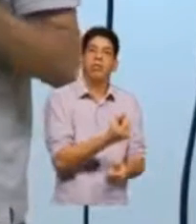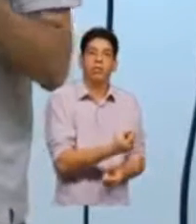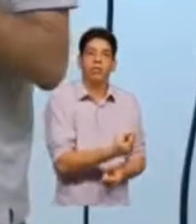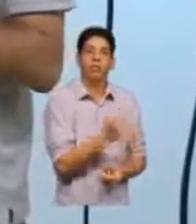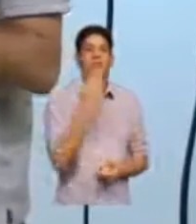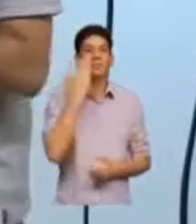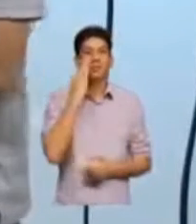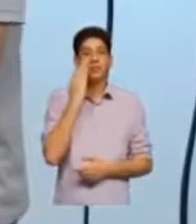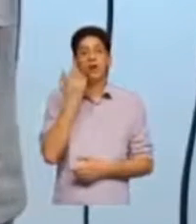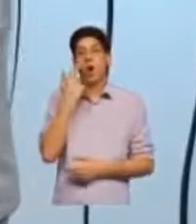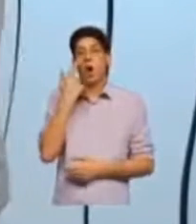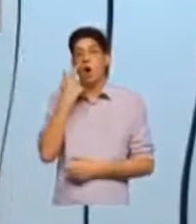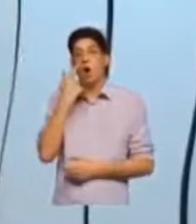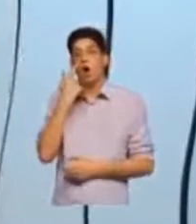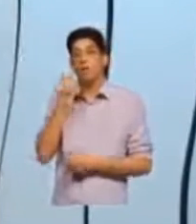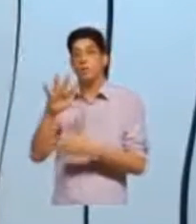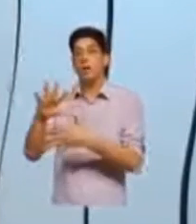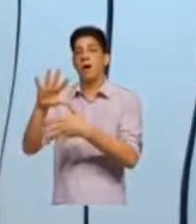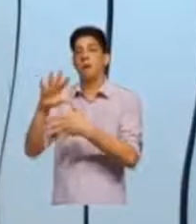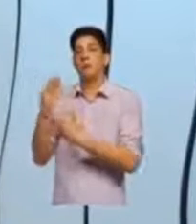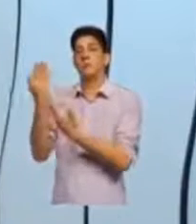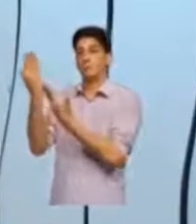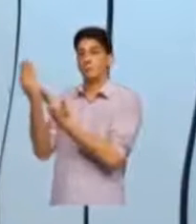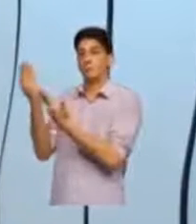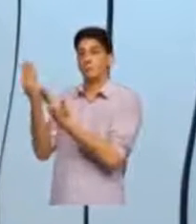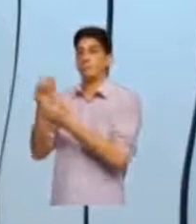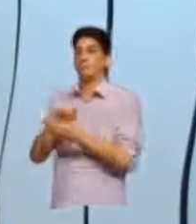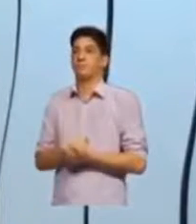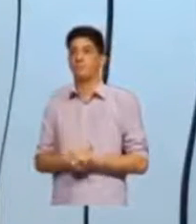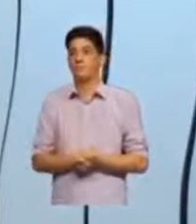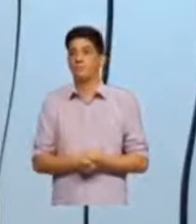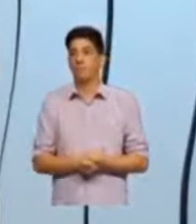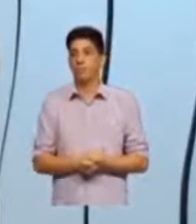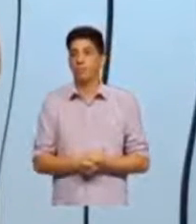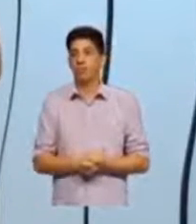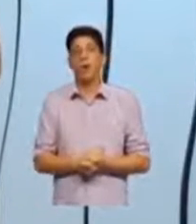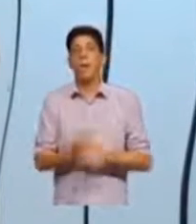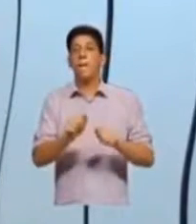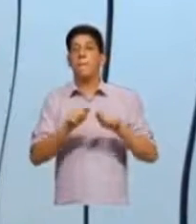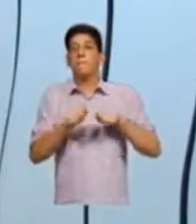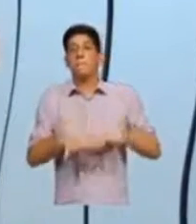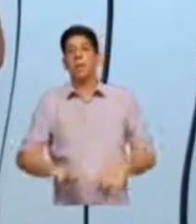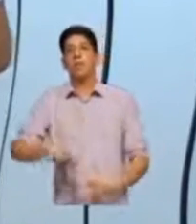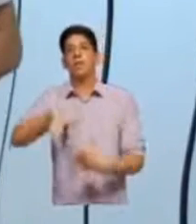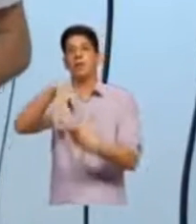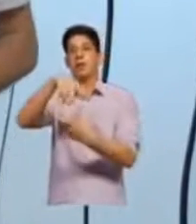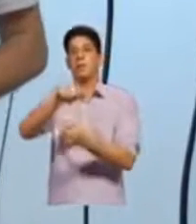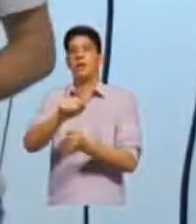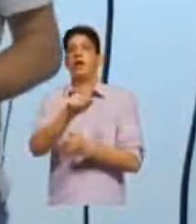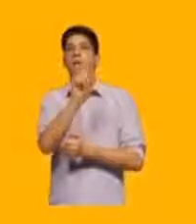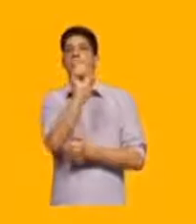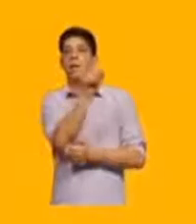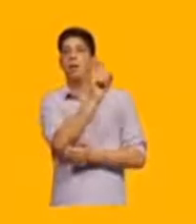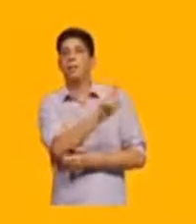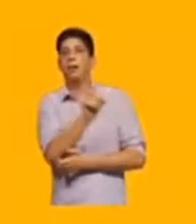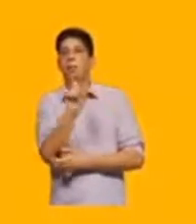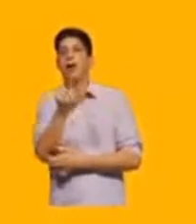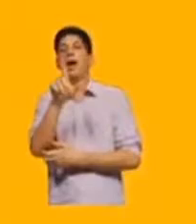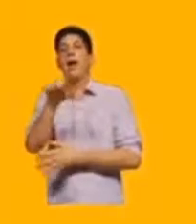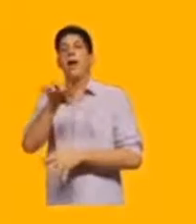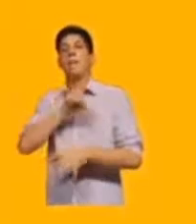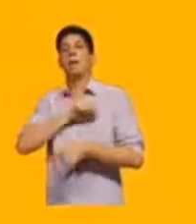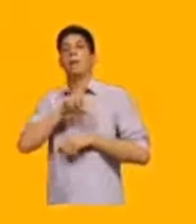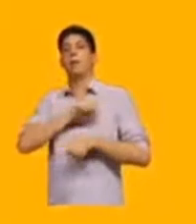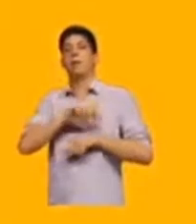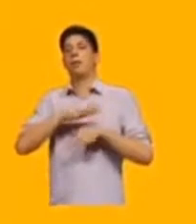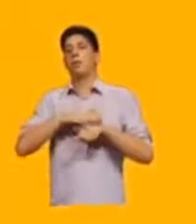gente estar entendendo. Pandemia, então, vamos ver os pontinhos, são casos da doença, de uma determinada